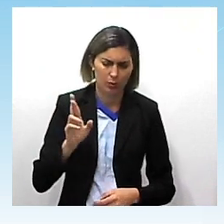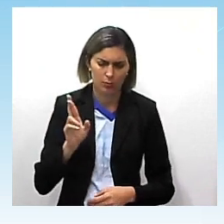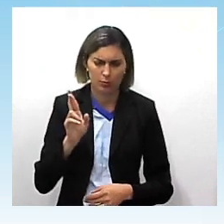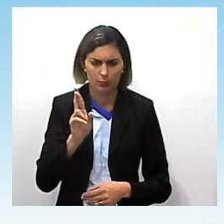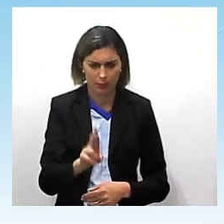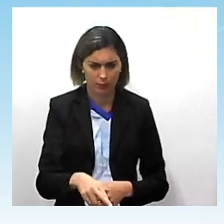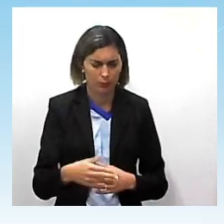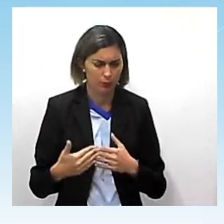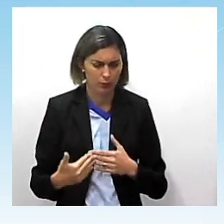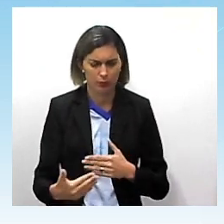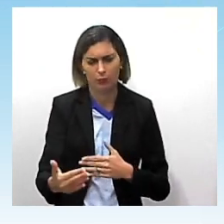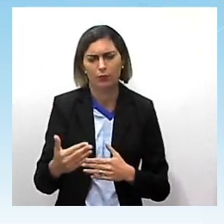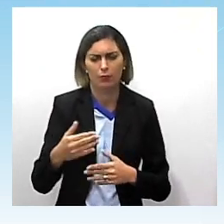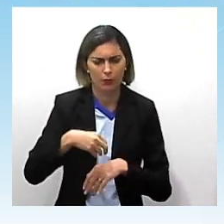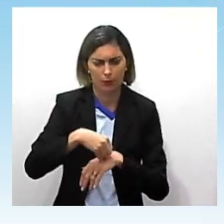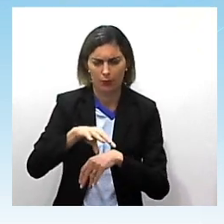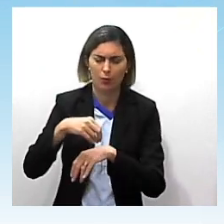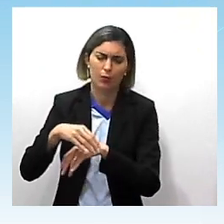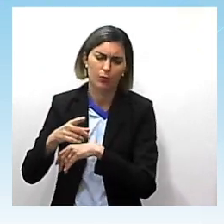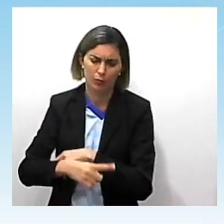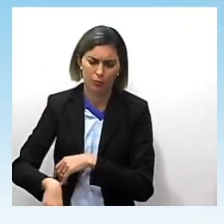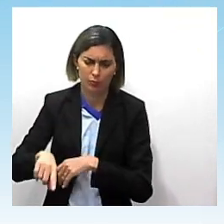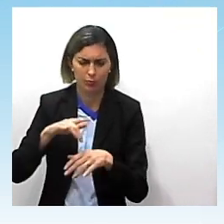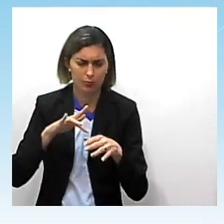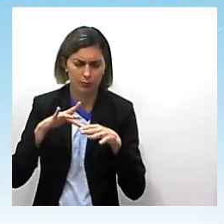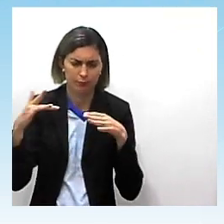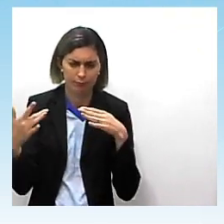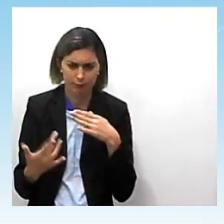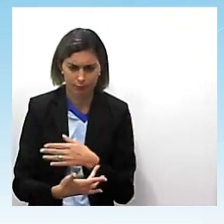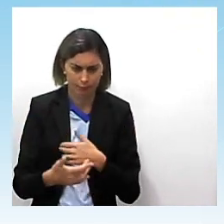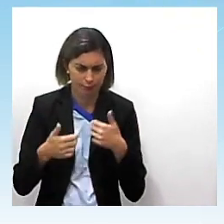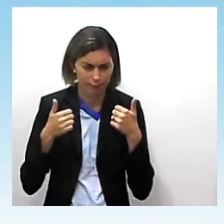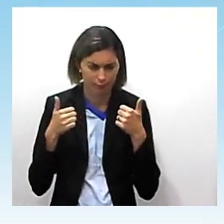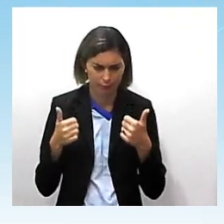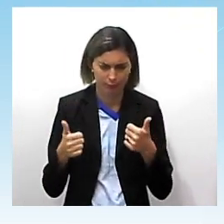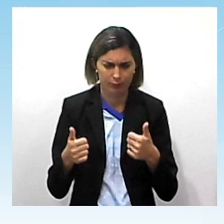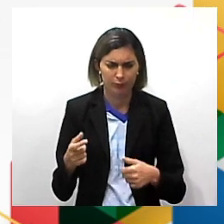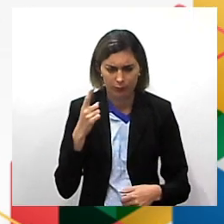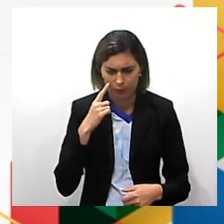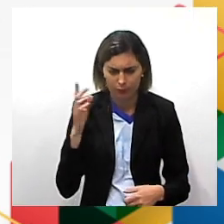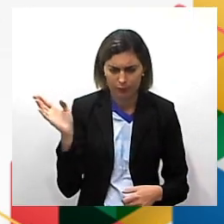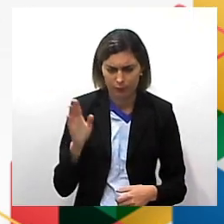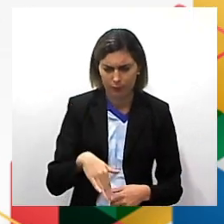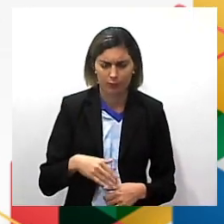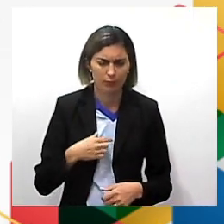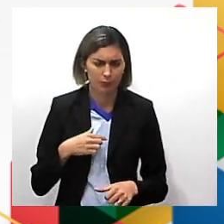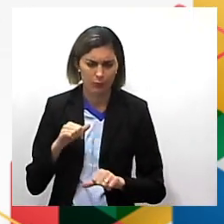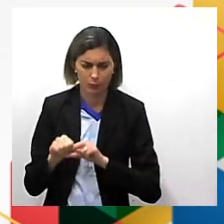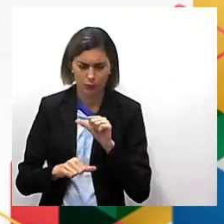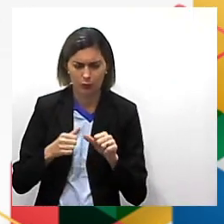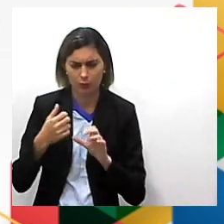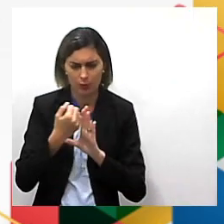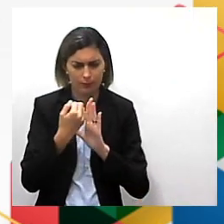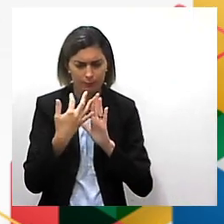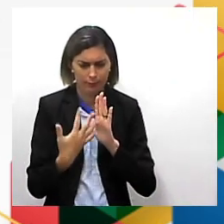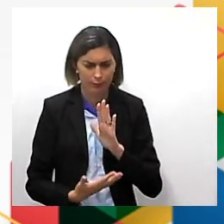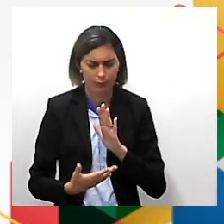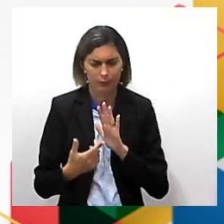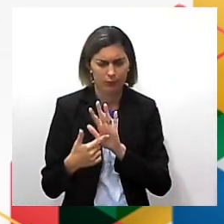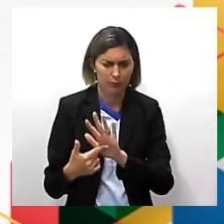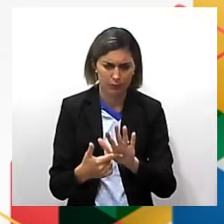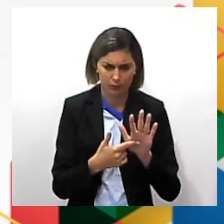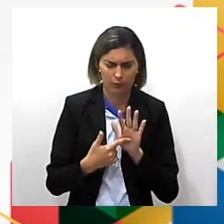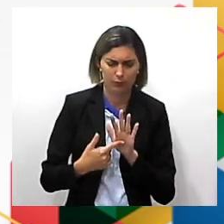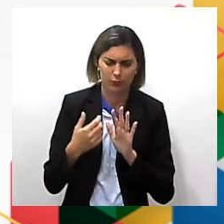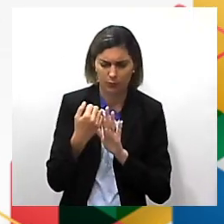resposta vai ser compartilhada aqui em nossas redes sociais. Tá massa? Vem comigo. Vamos mudar de descritor. A gente vai abordar